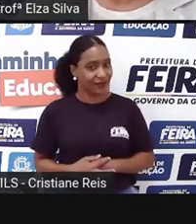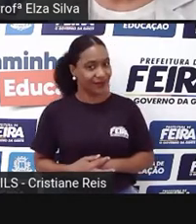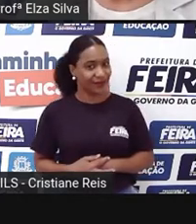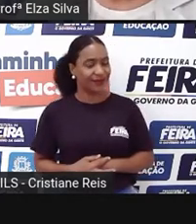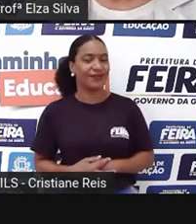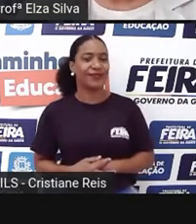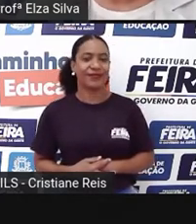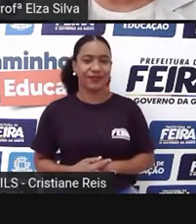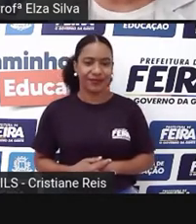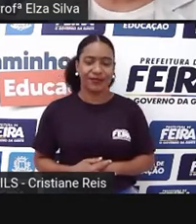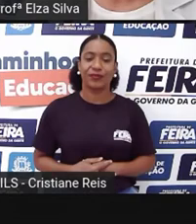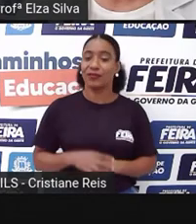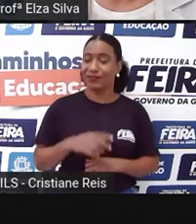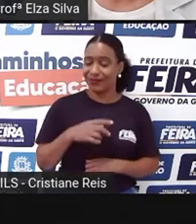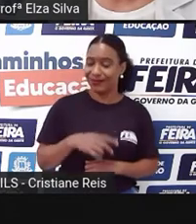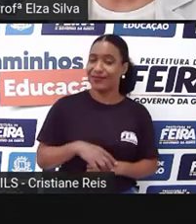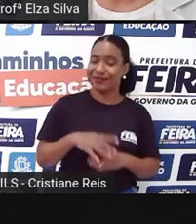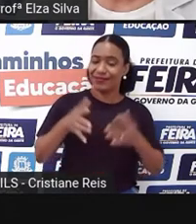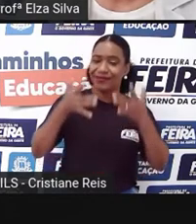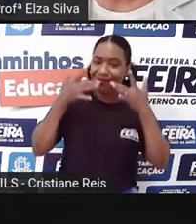acting, atuar,